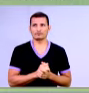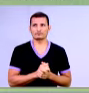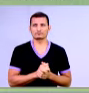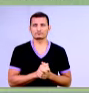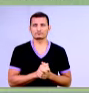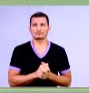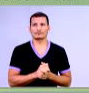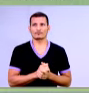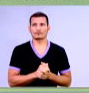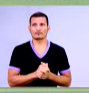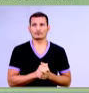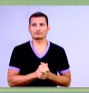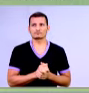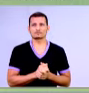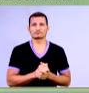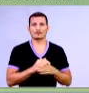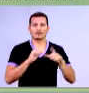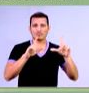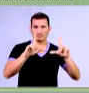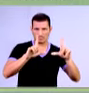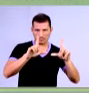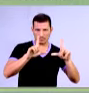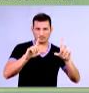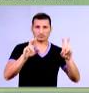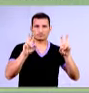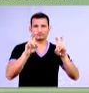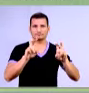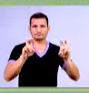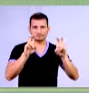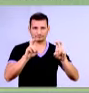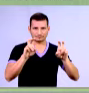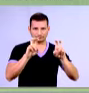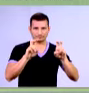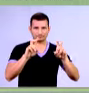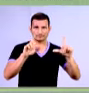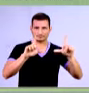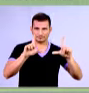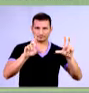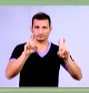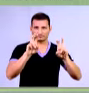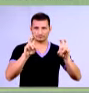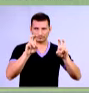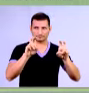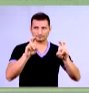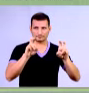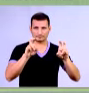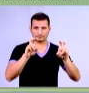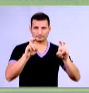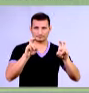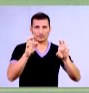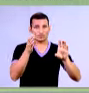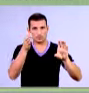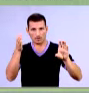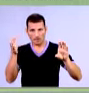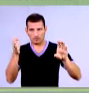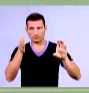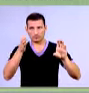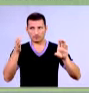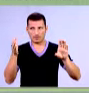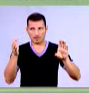uma parte, né, de uma tela de um computador por sinal está aqui do lado, né, a representação